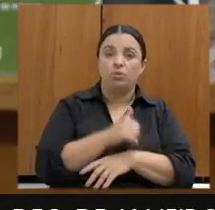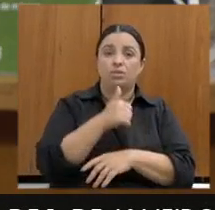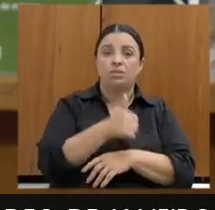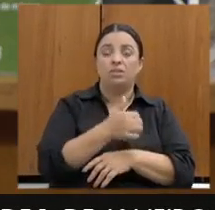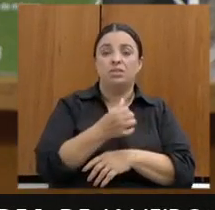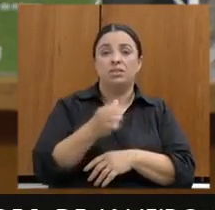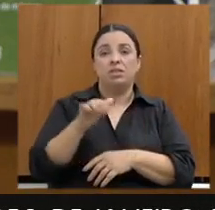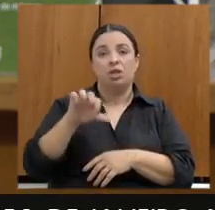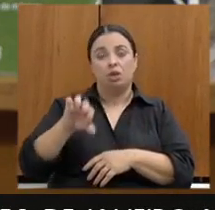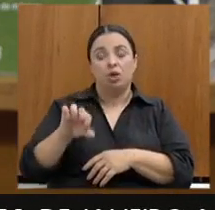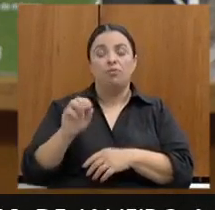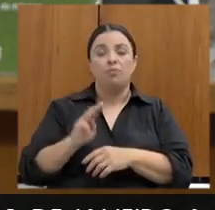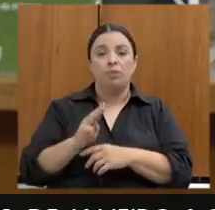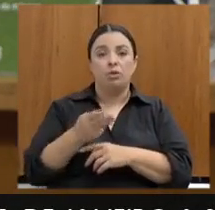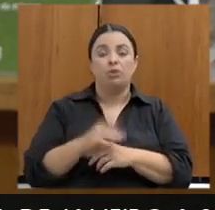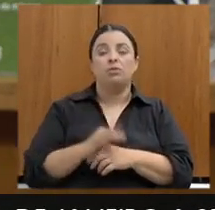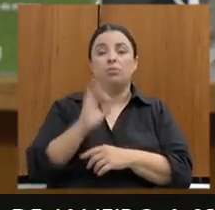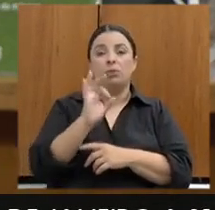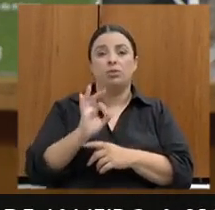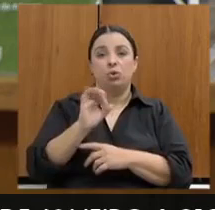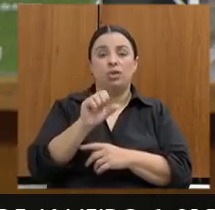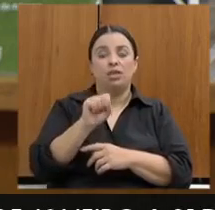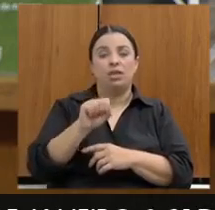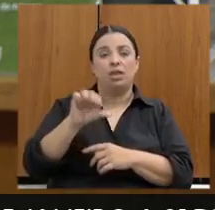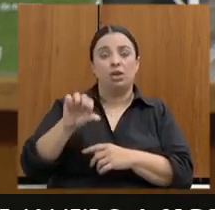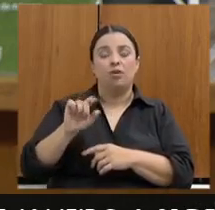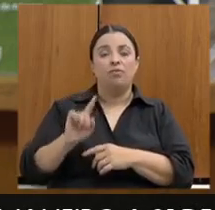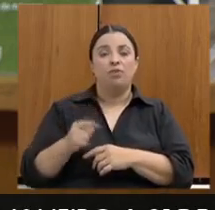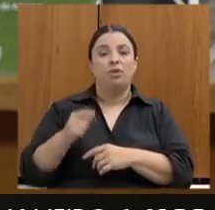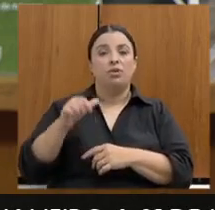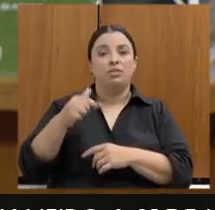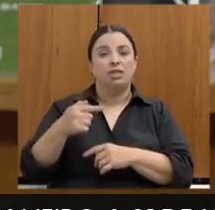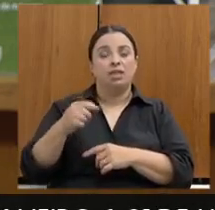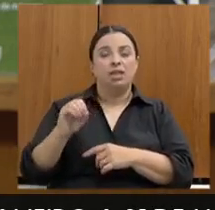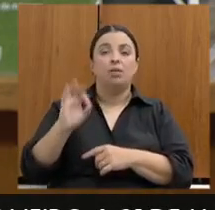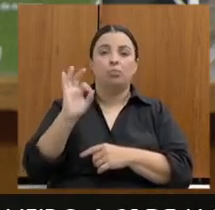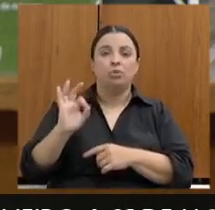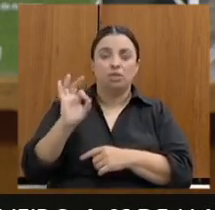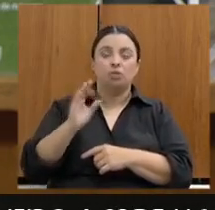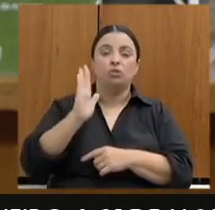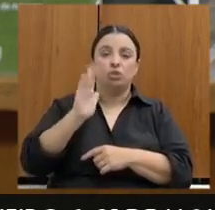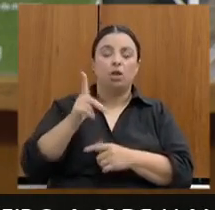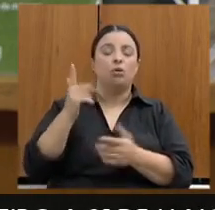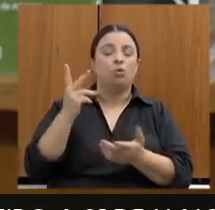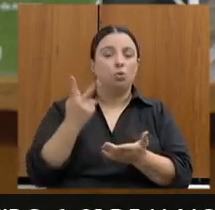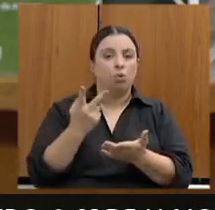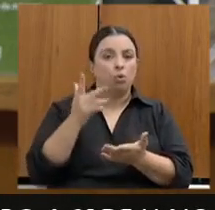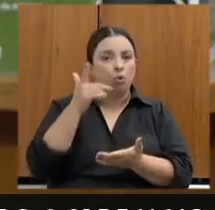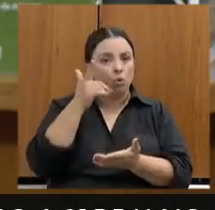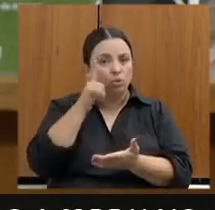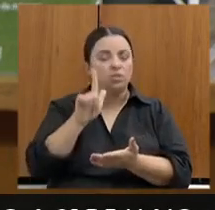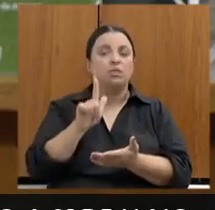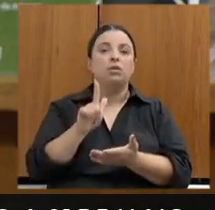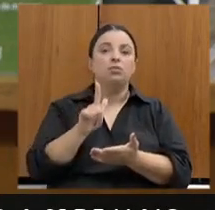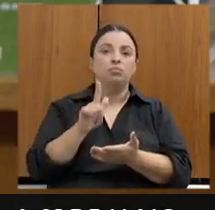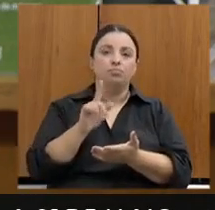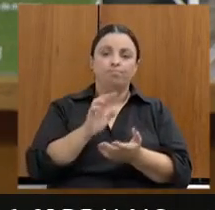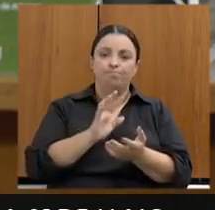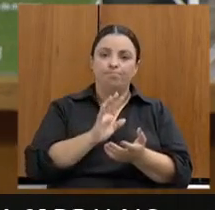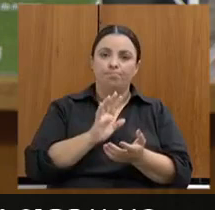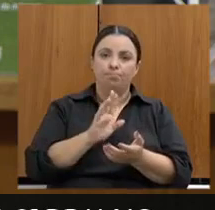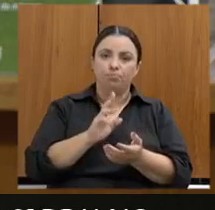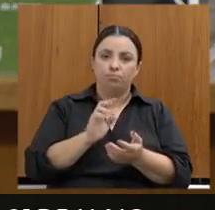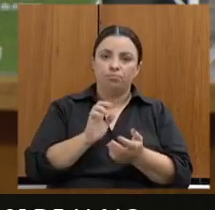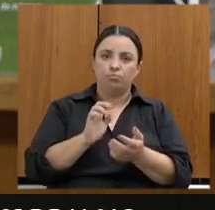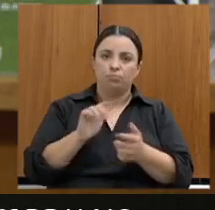execução 89,70 por cento eu quero aqui destacar e agradecer o papel